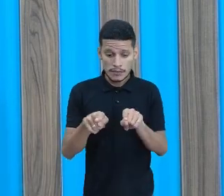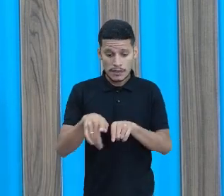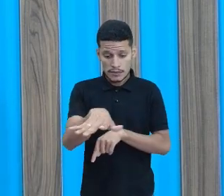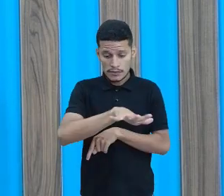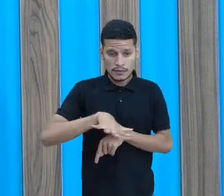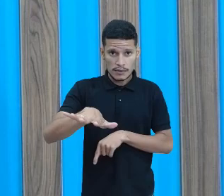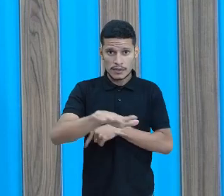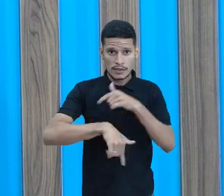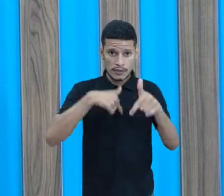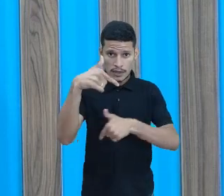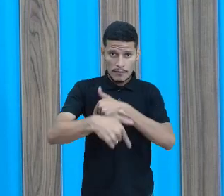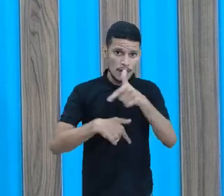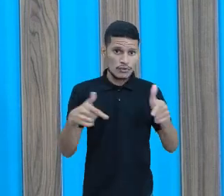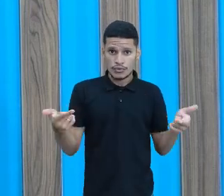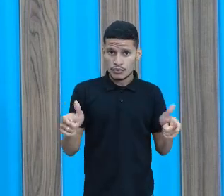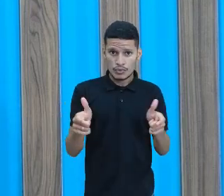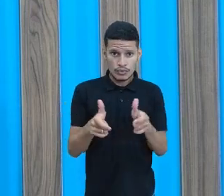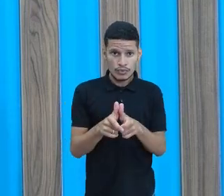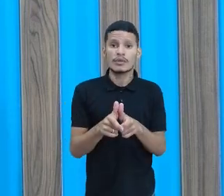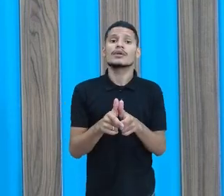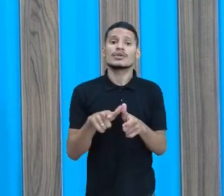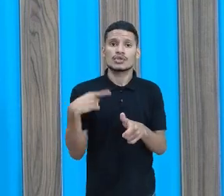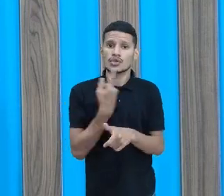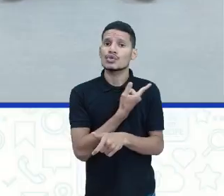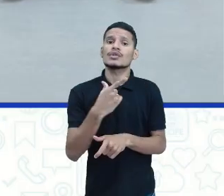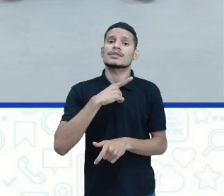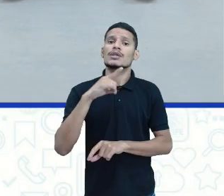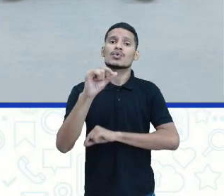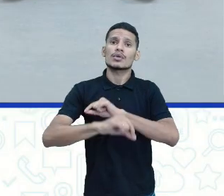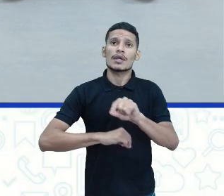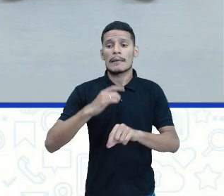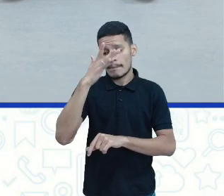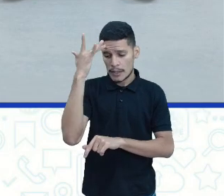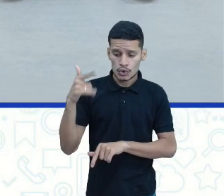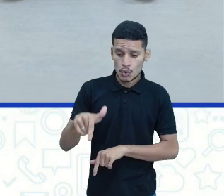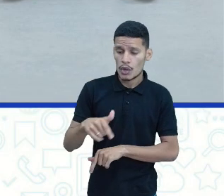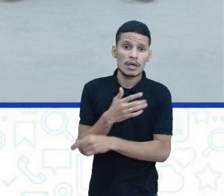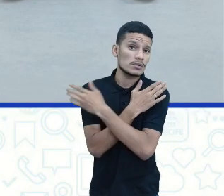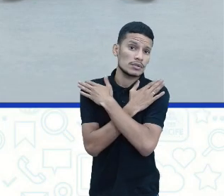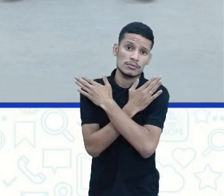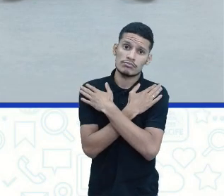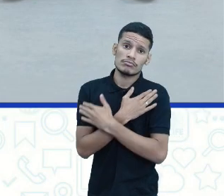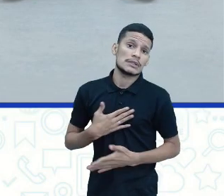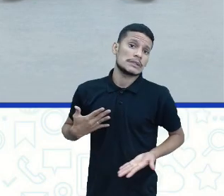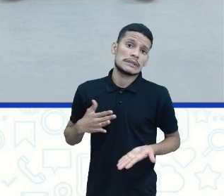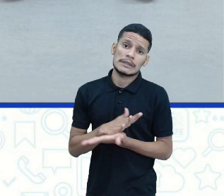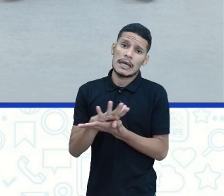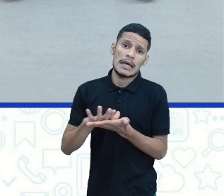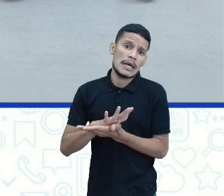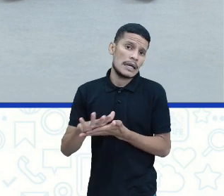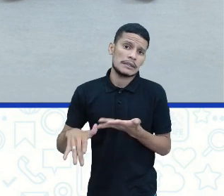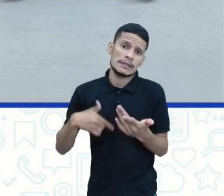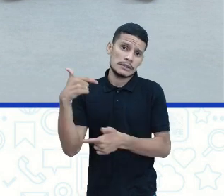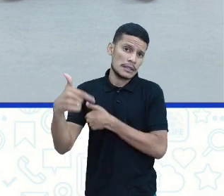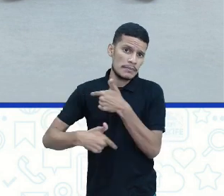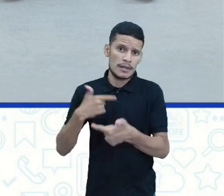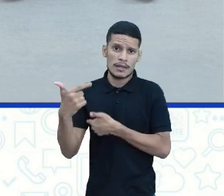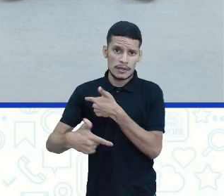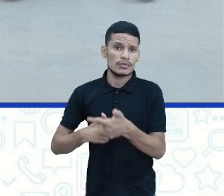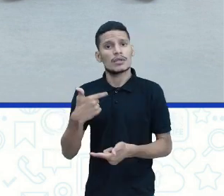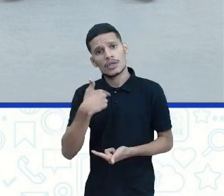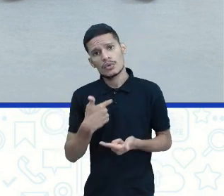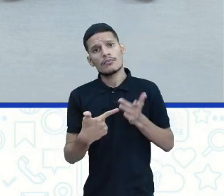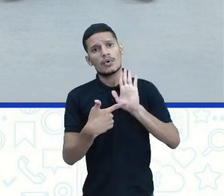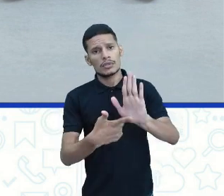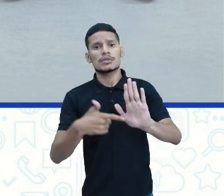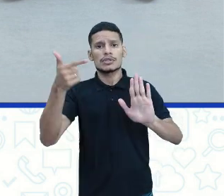trabalho reduzisse. Então, nós temos aí um número alto de pessoas desempregadas. Eu chamei a atenção disso, eu estou trazendo novamente um dado